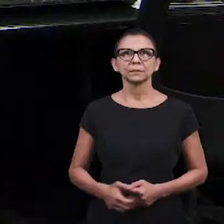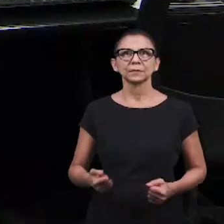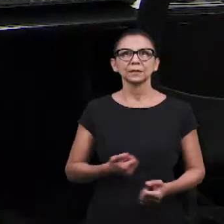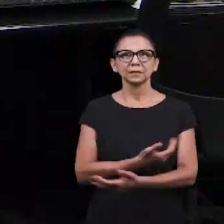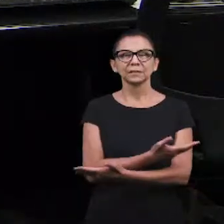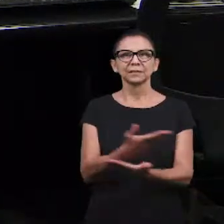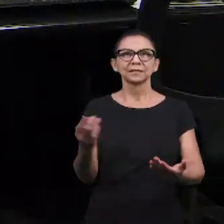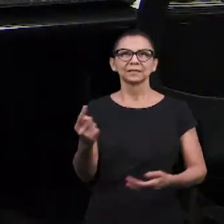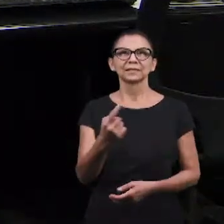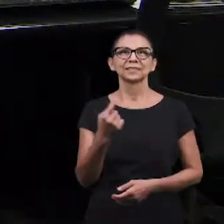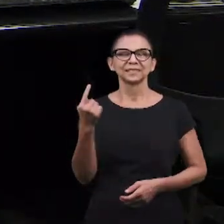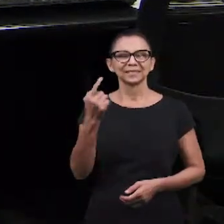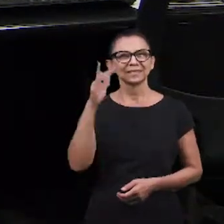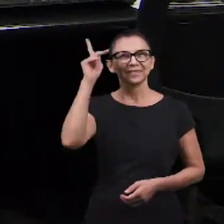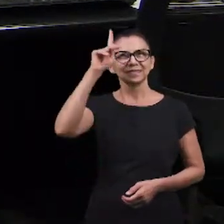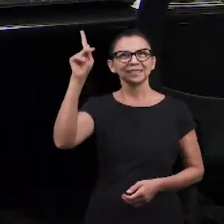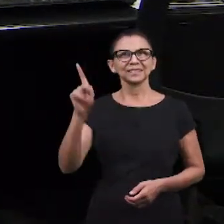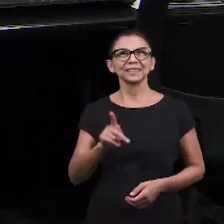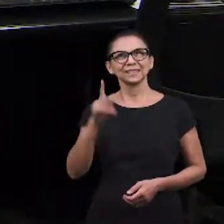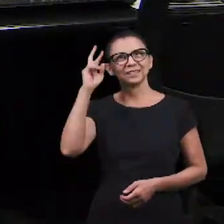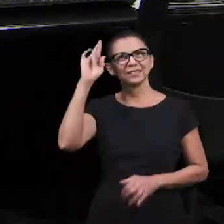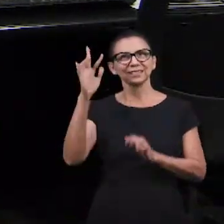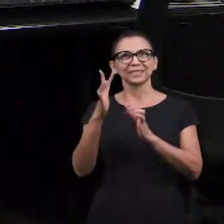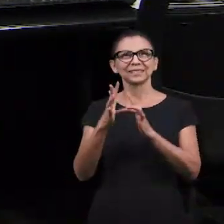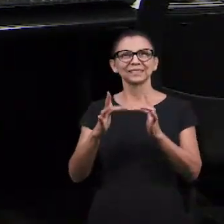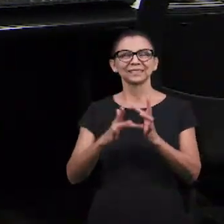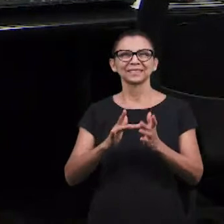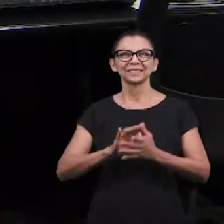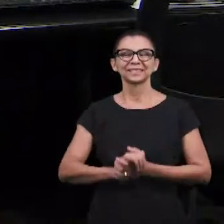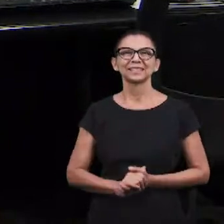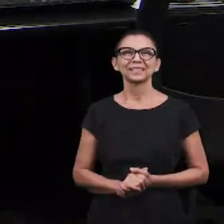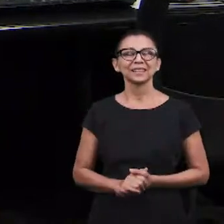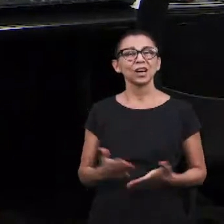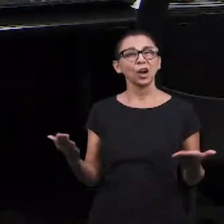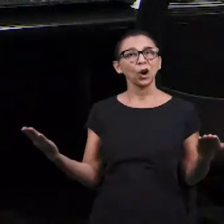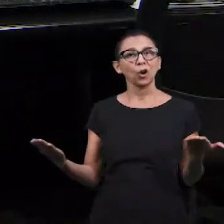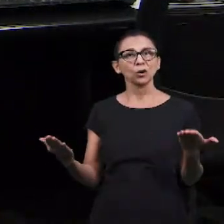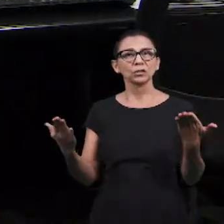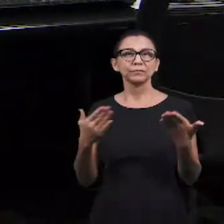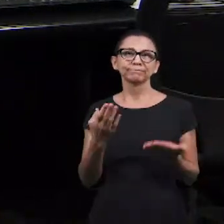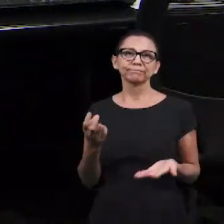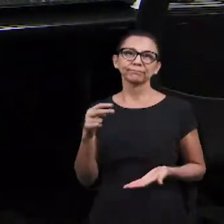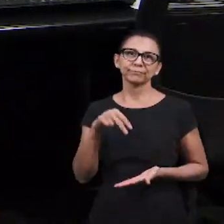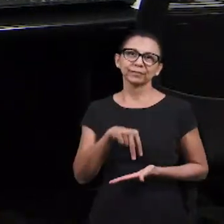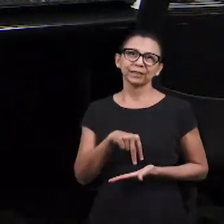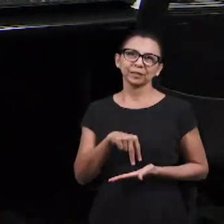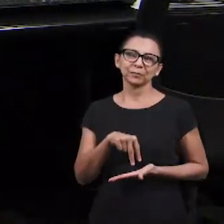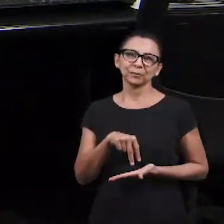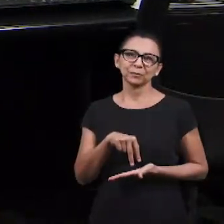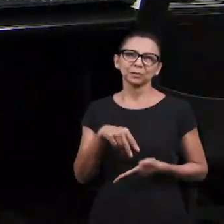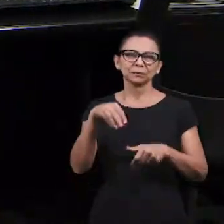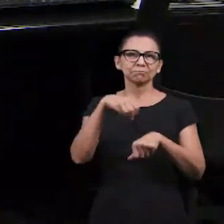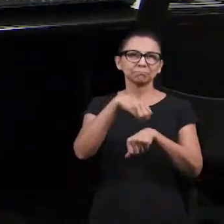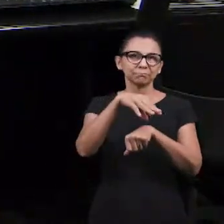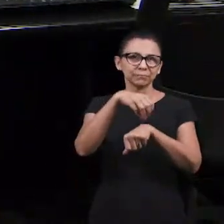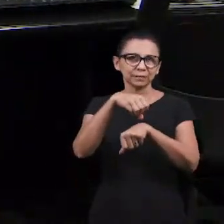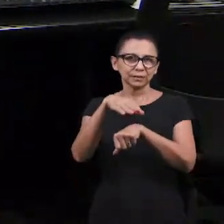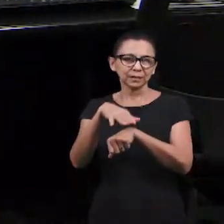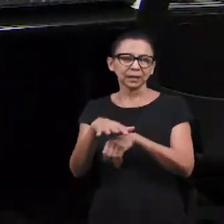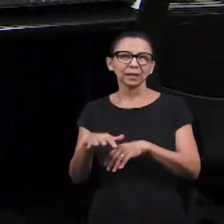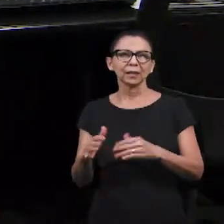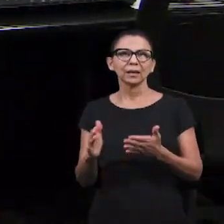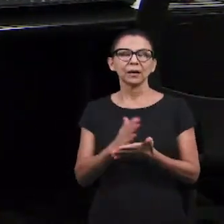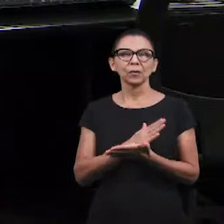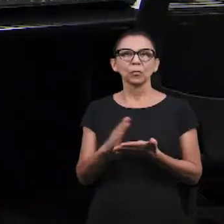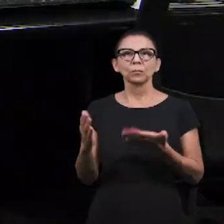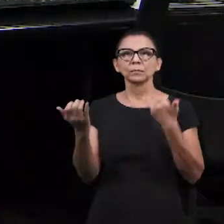Eu saúdo a todos os irmãos com a paz do Senhor Jesus e quero dizer que nós estamos aqui para transmitir algumas informações que